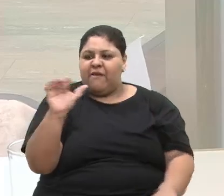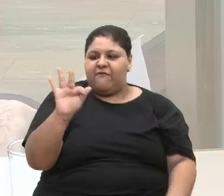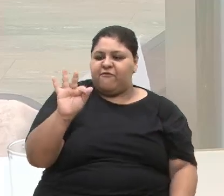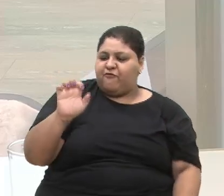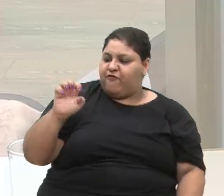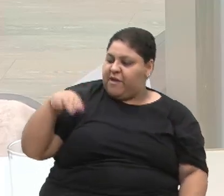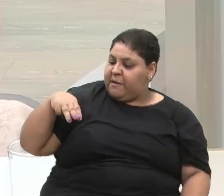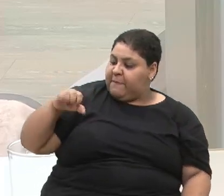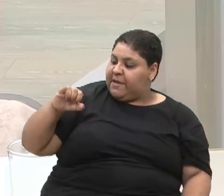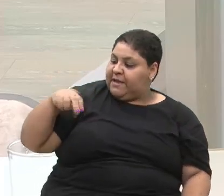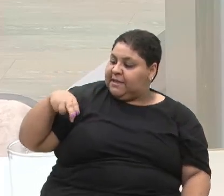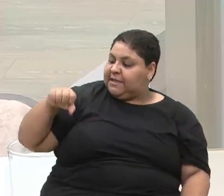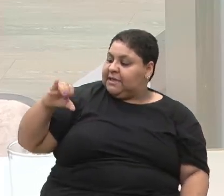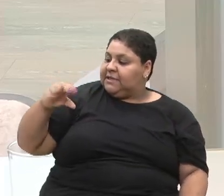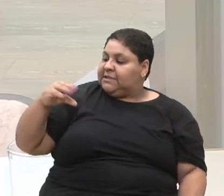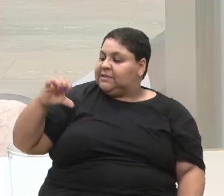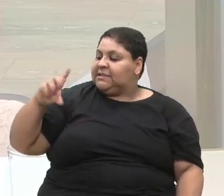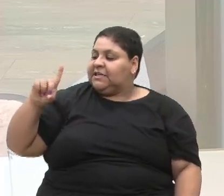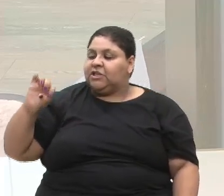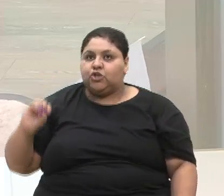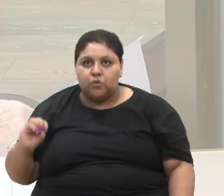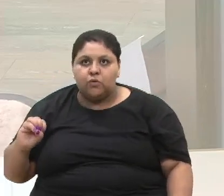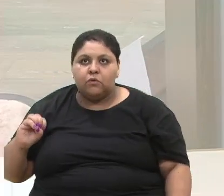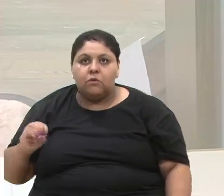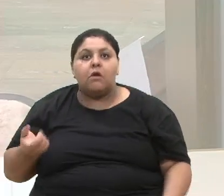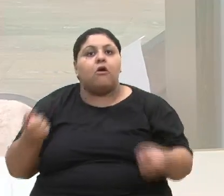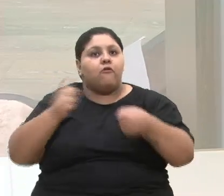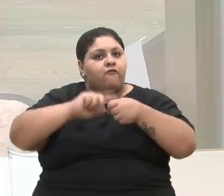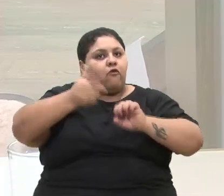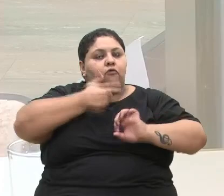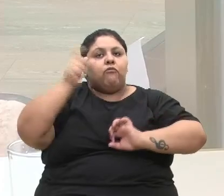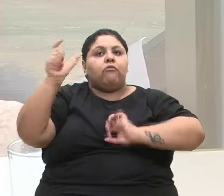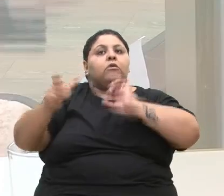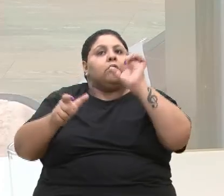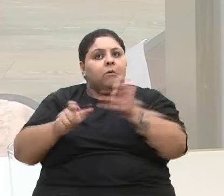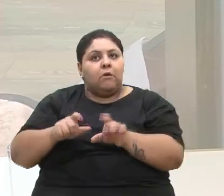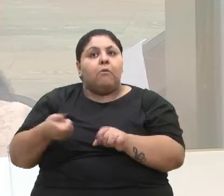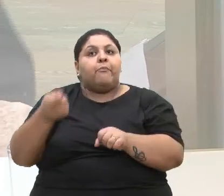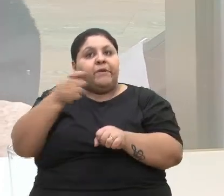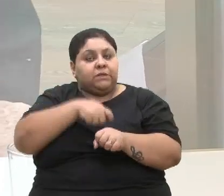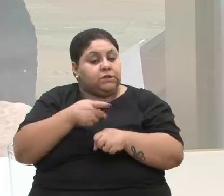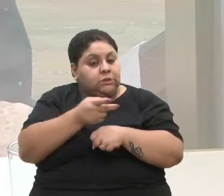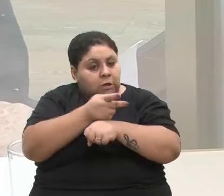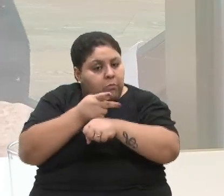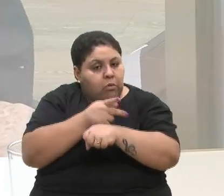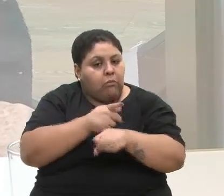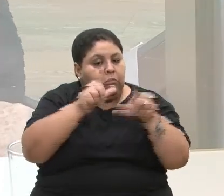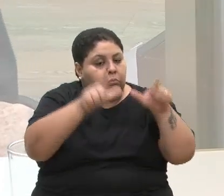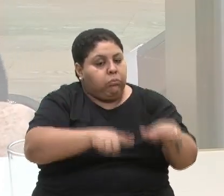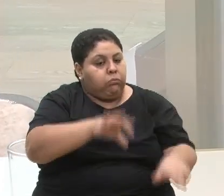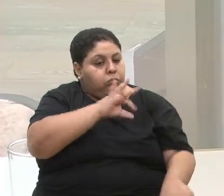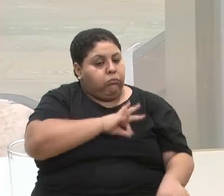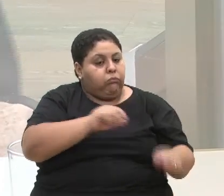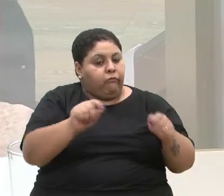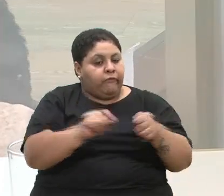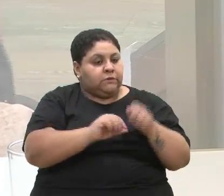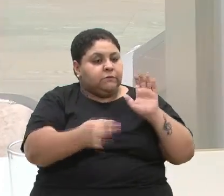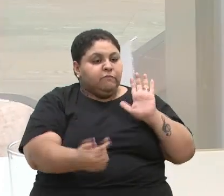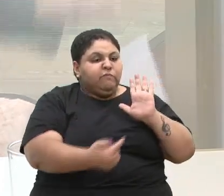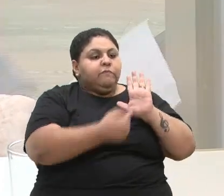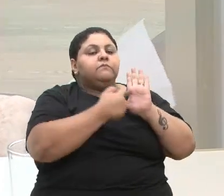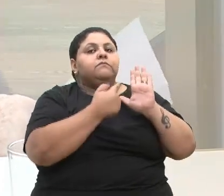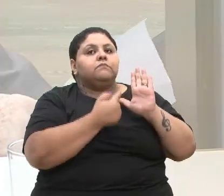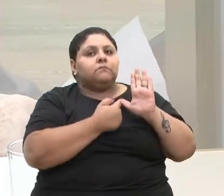isso é um total absurdo. E eu volto a dizer, a pessoa deve procurar a delegacia, fazer um boletim de ocorrência,